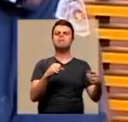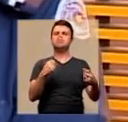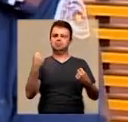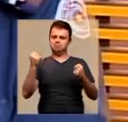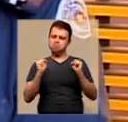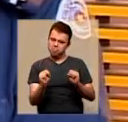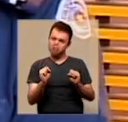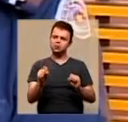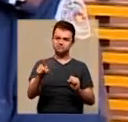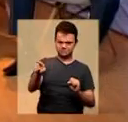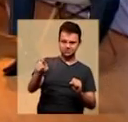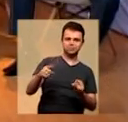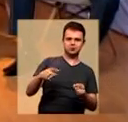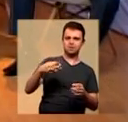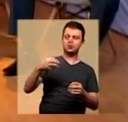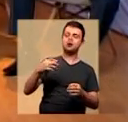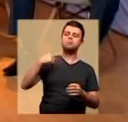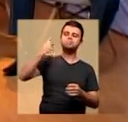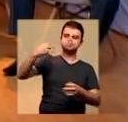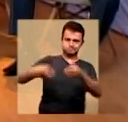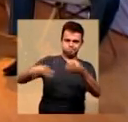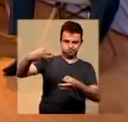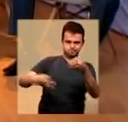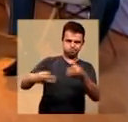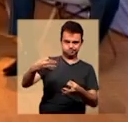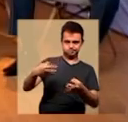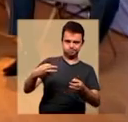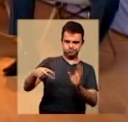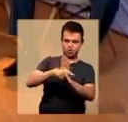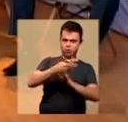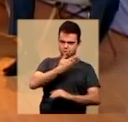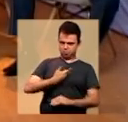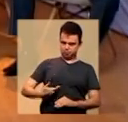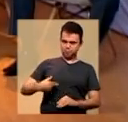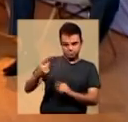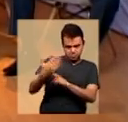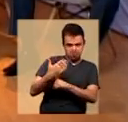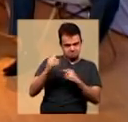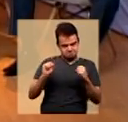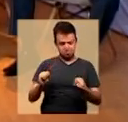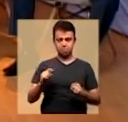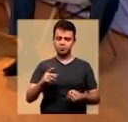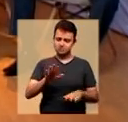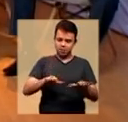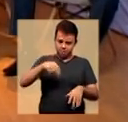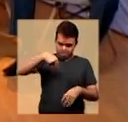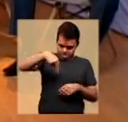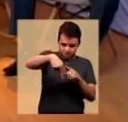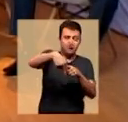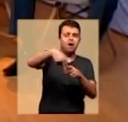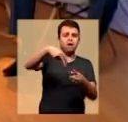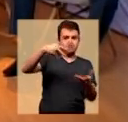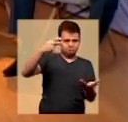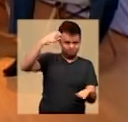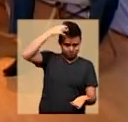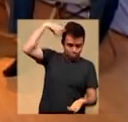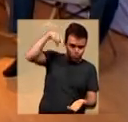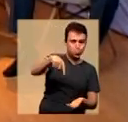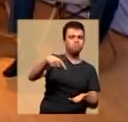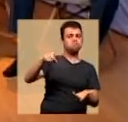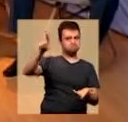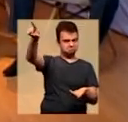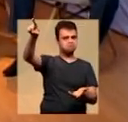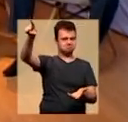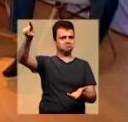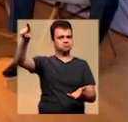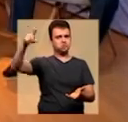aqui o promotor pode me corrigir, pode ser a culpa exclusiva dele, o acidente. Ele né? pode ser responsabilizado, doutor?